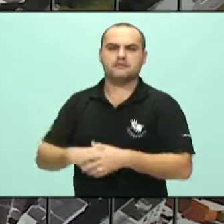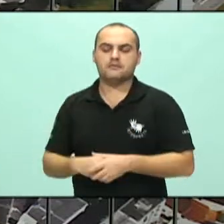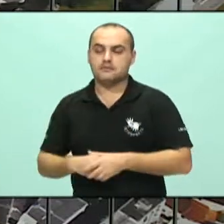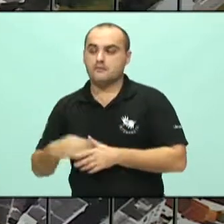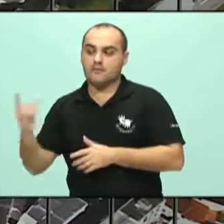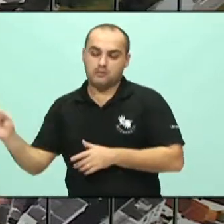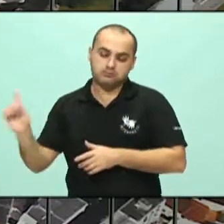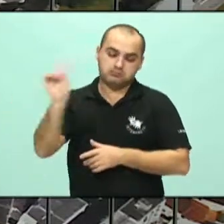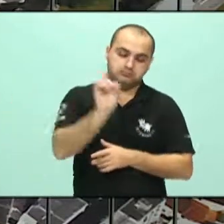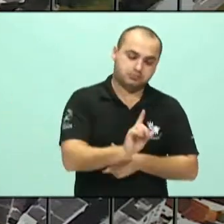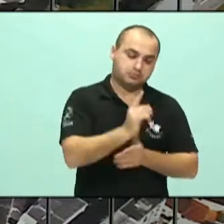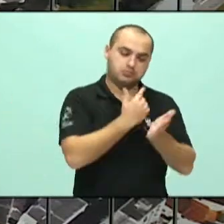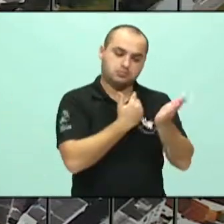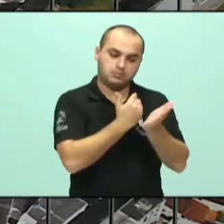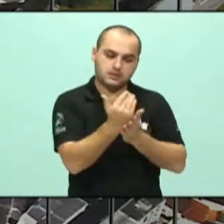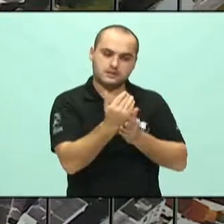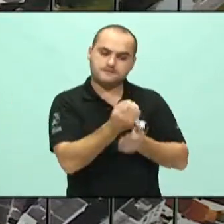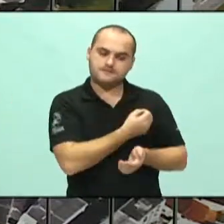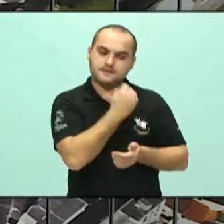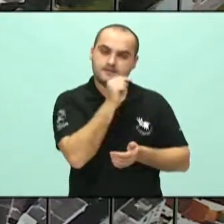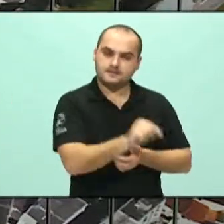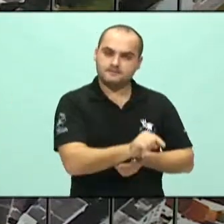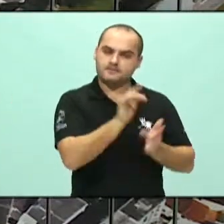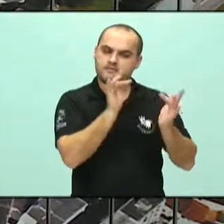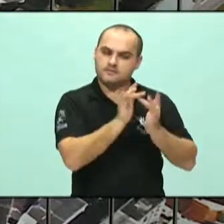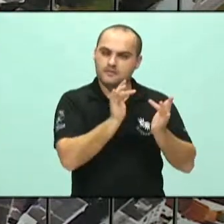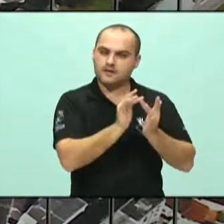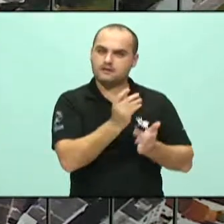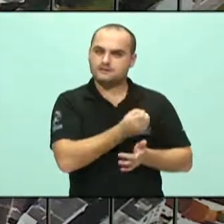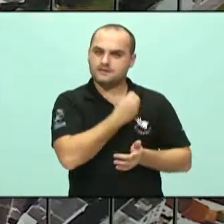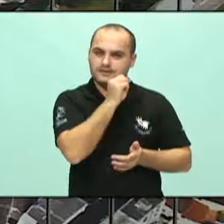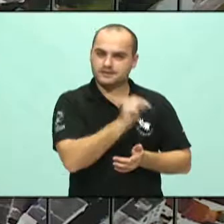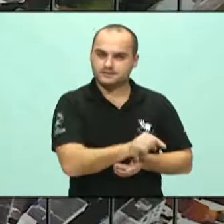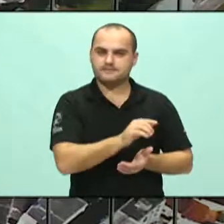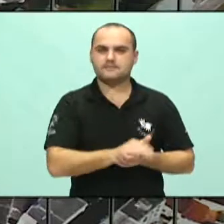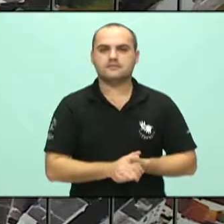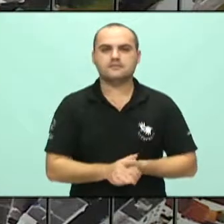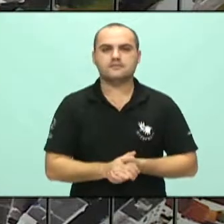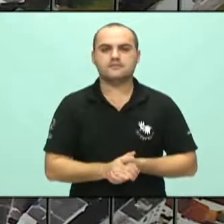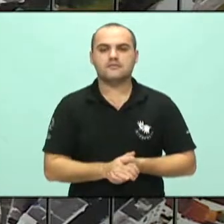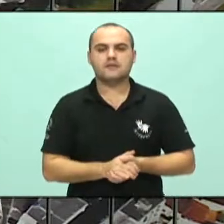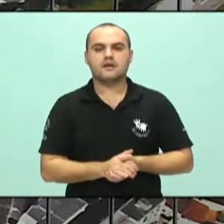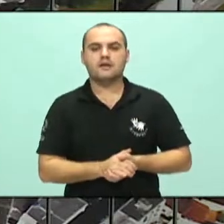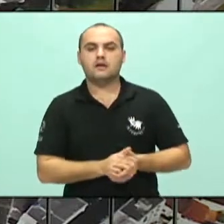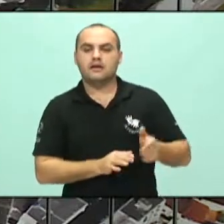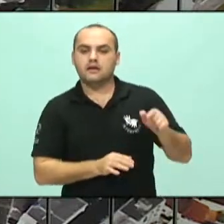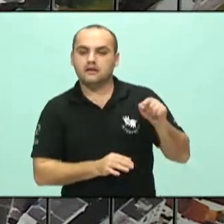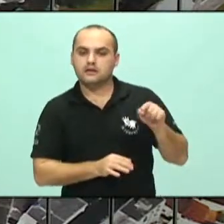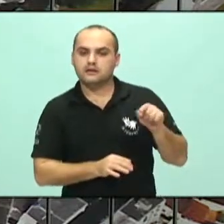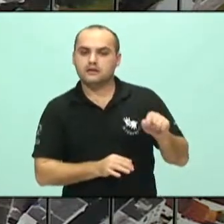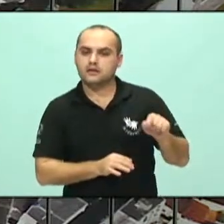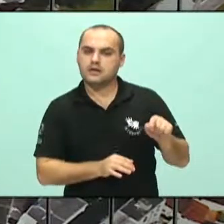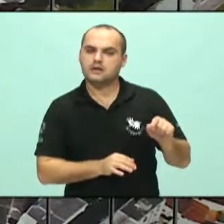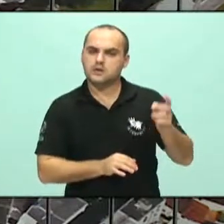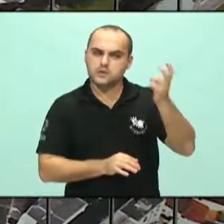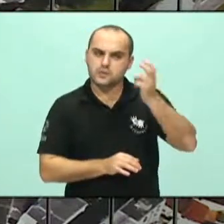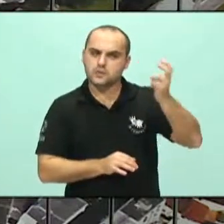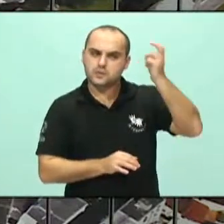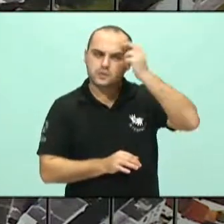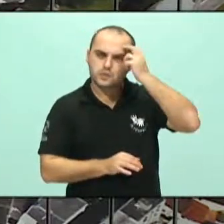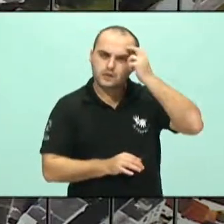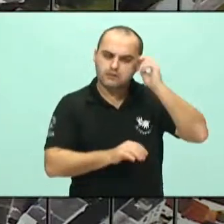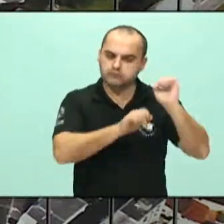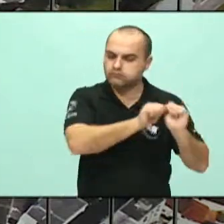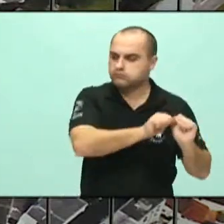aqui, conviveram e nos deram toda a riqueza cultural de